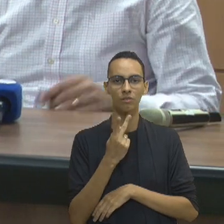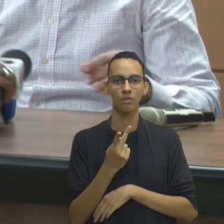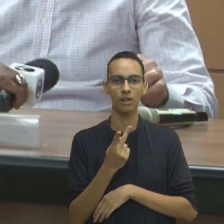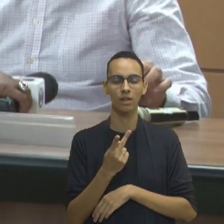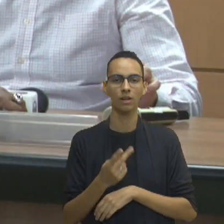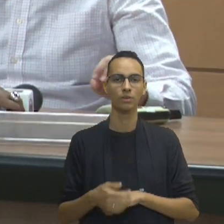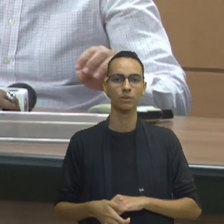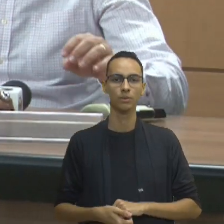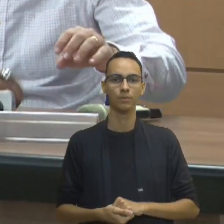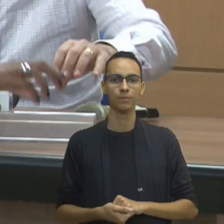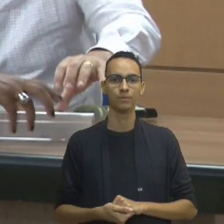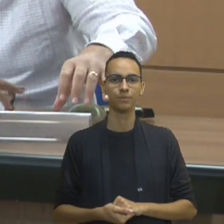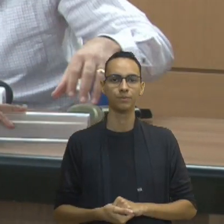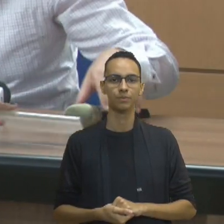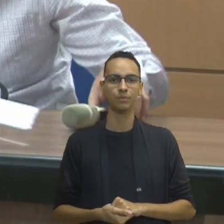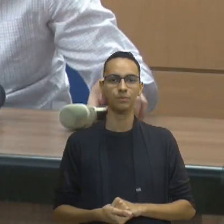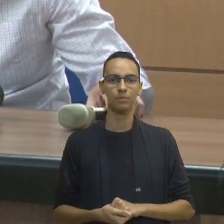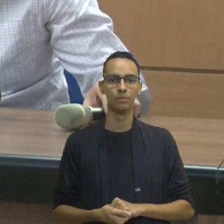trabalho?